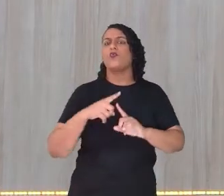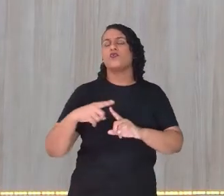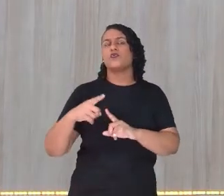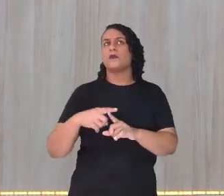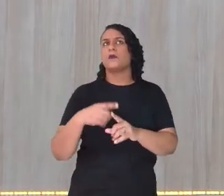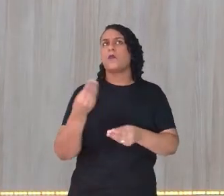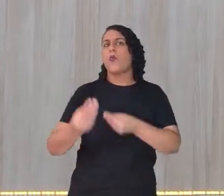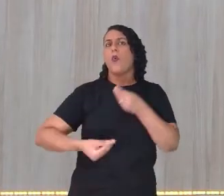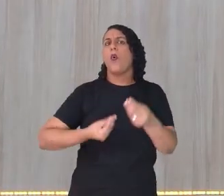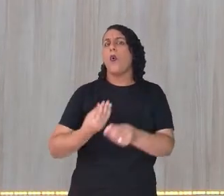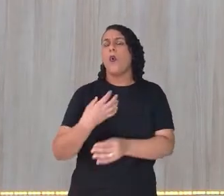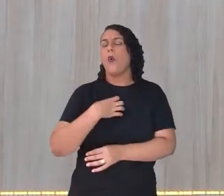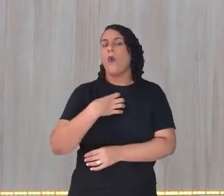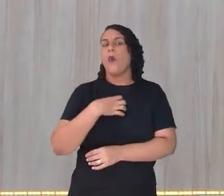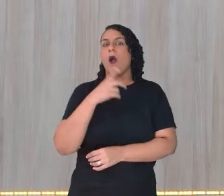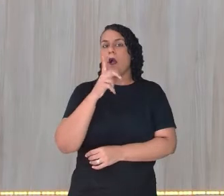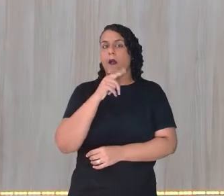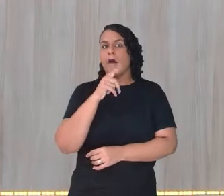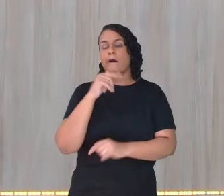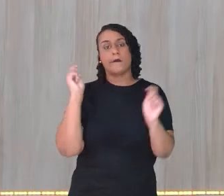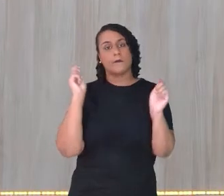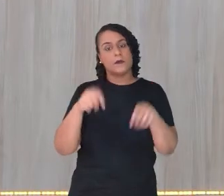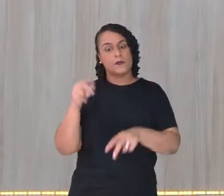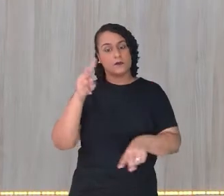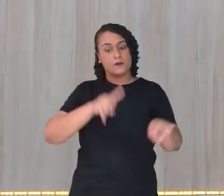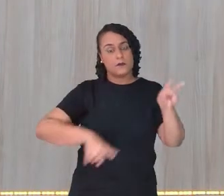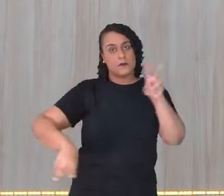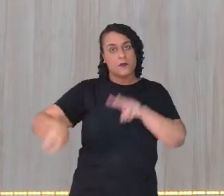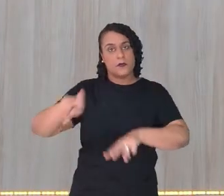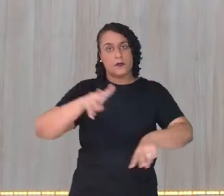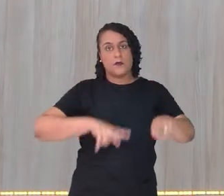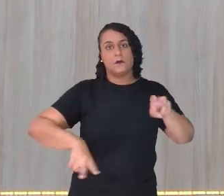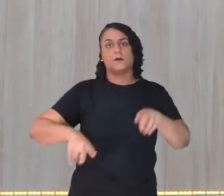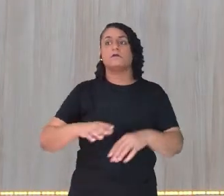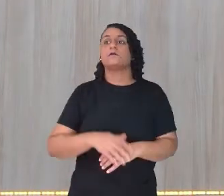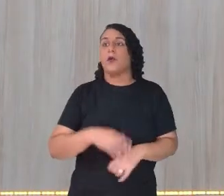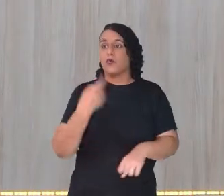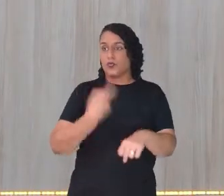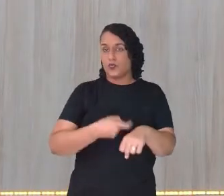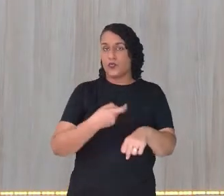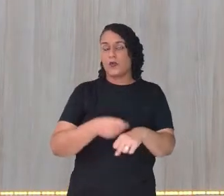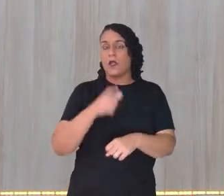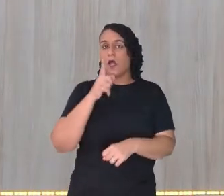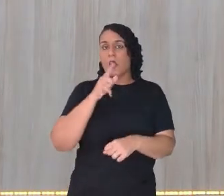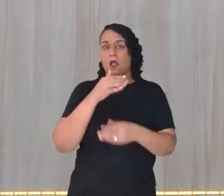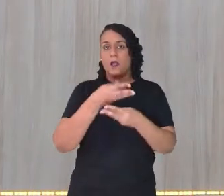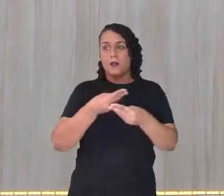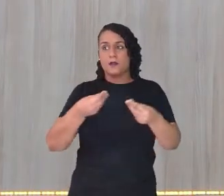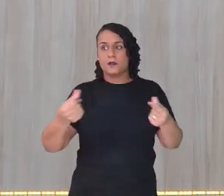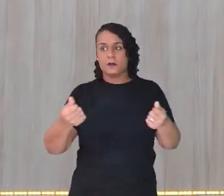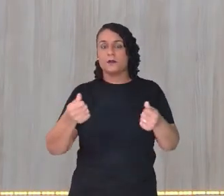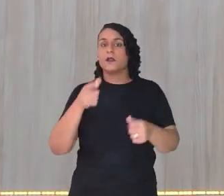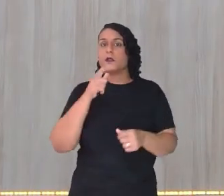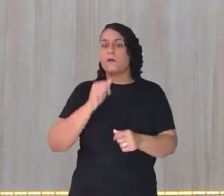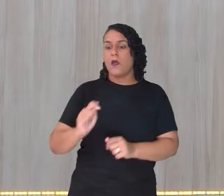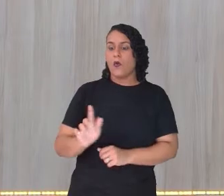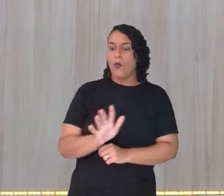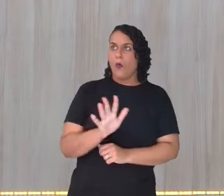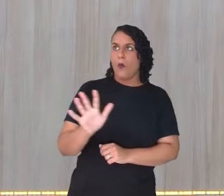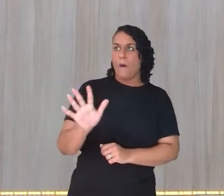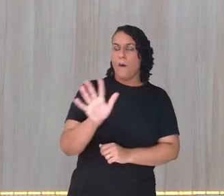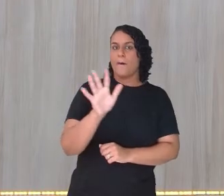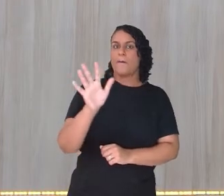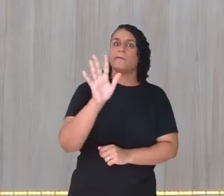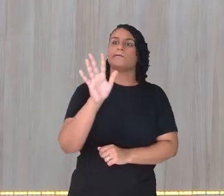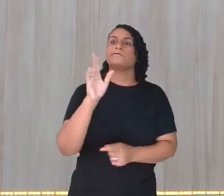água. A água, a gente consegue observar ela no estado sólido, no estado líquido, no estado gasoso. A questão aí